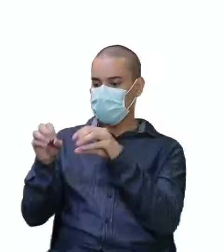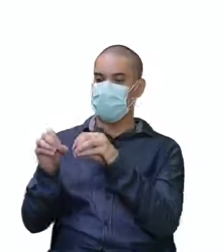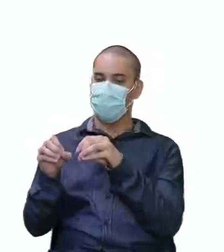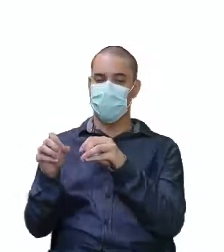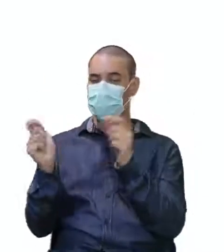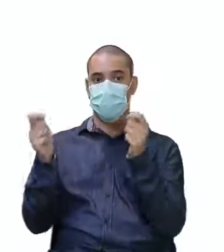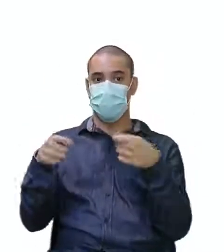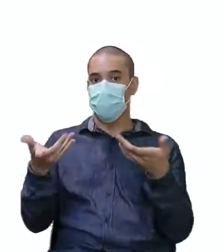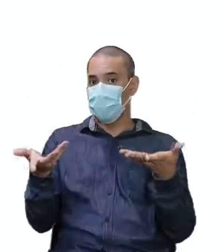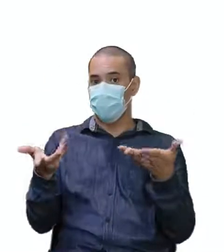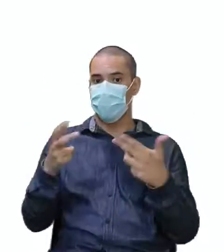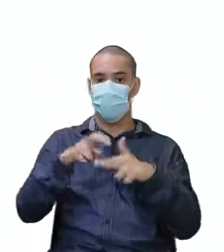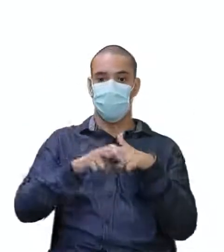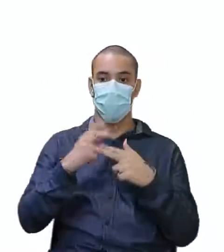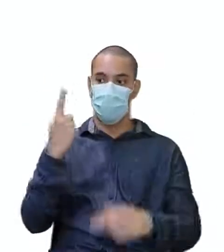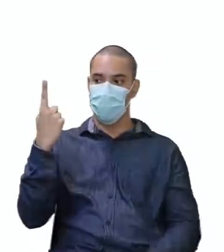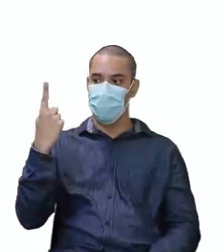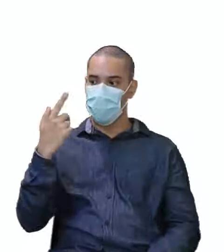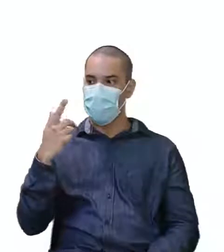serve de